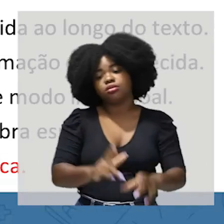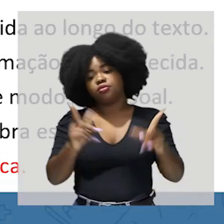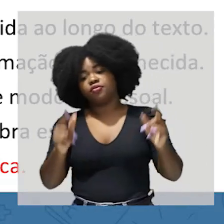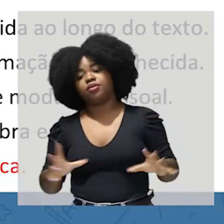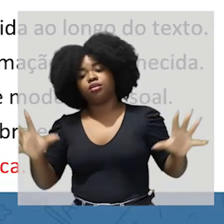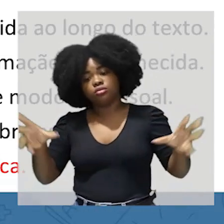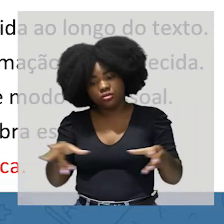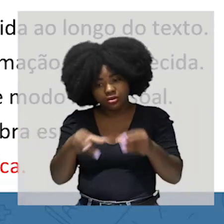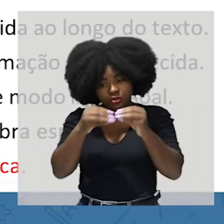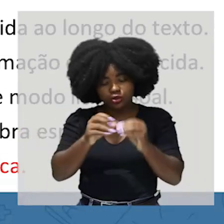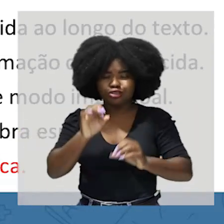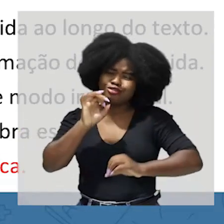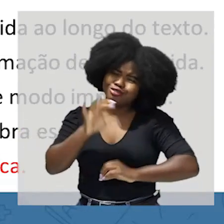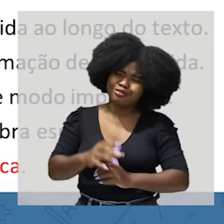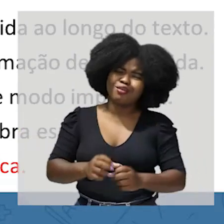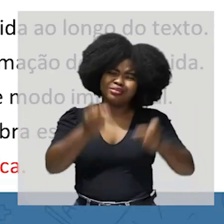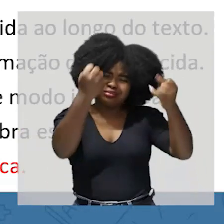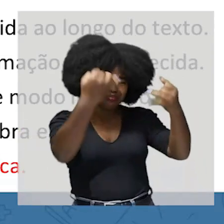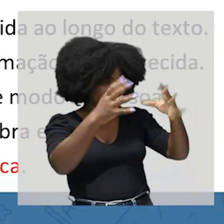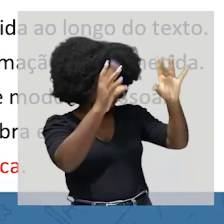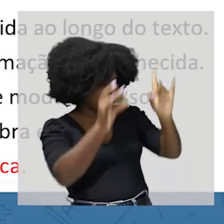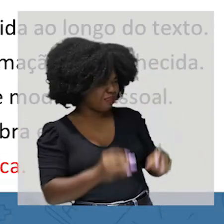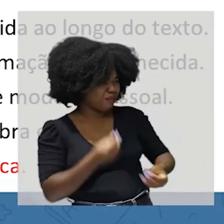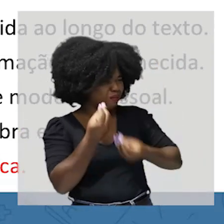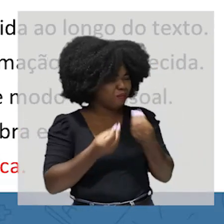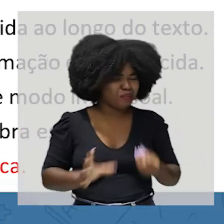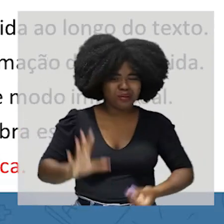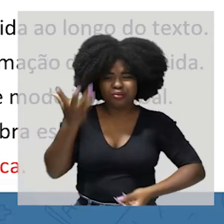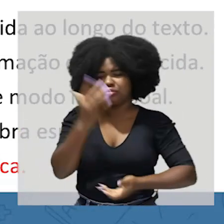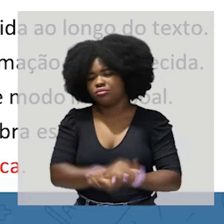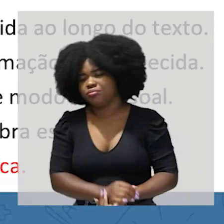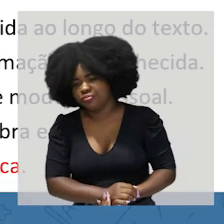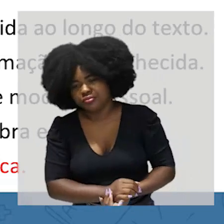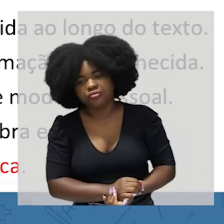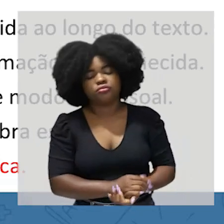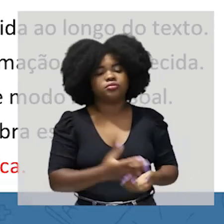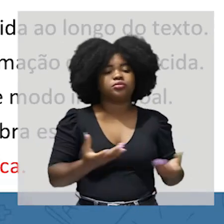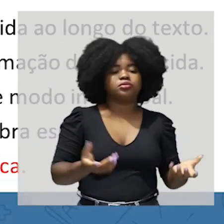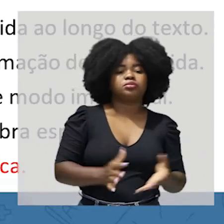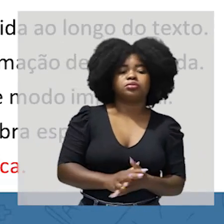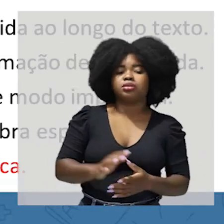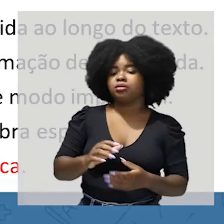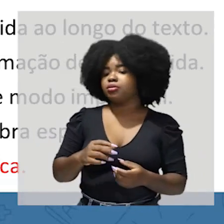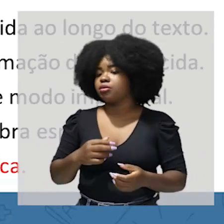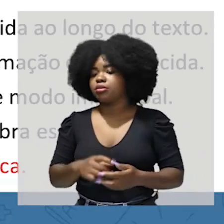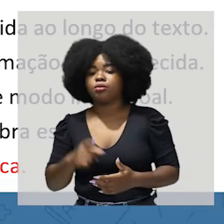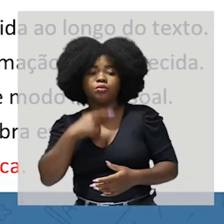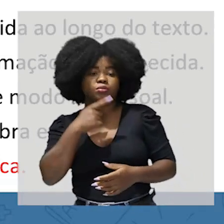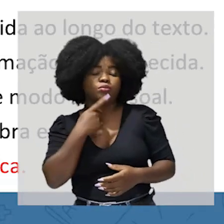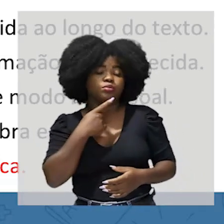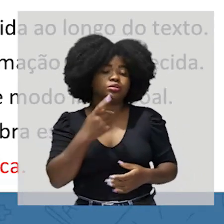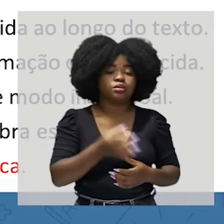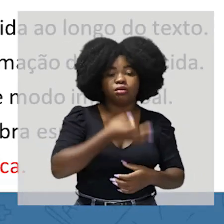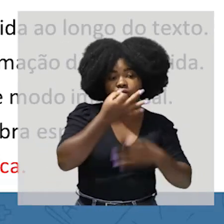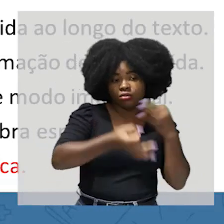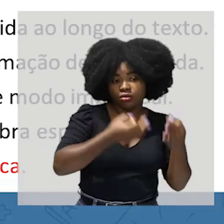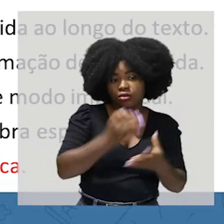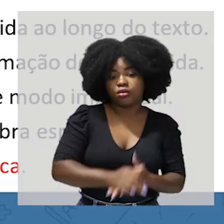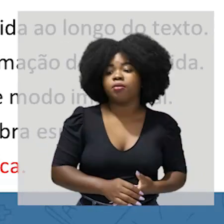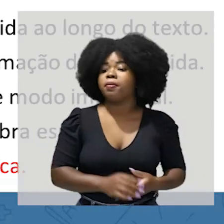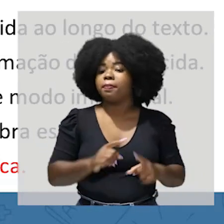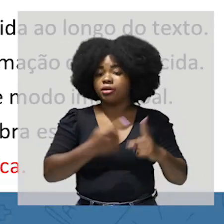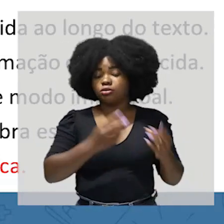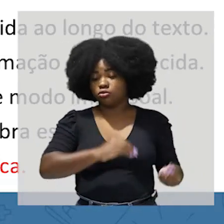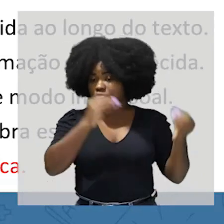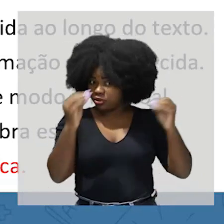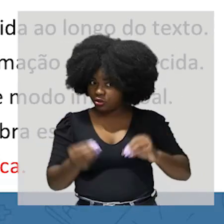resumo Você só diz como uma obra é enfim tal quando você dá um tom crítico quando você coloca aí a sua produção intelectual